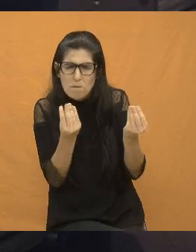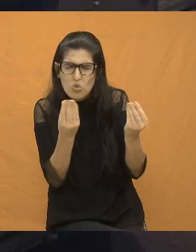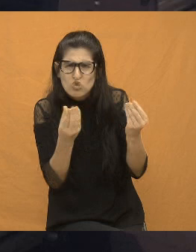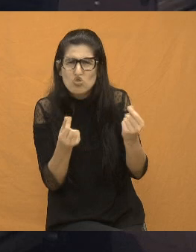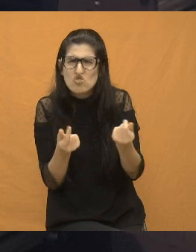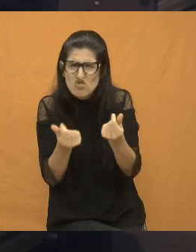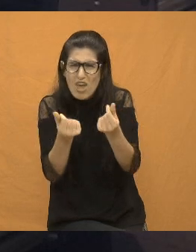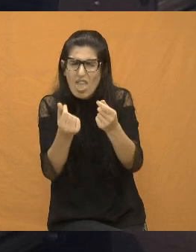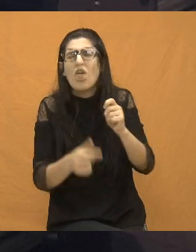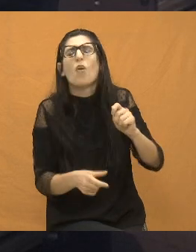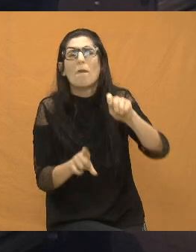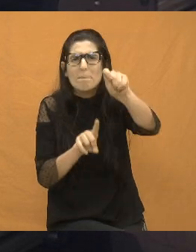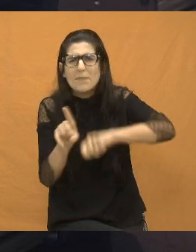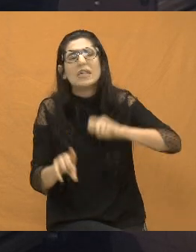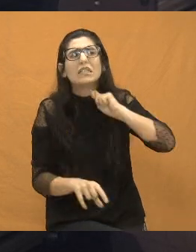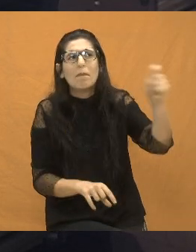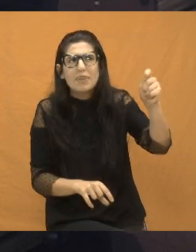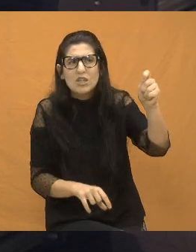Perfeito. Então...